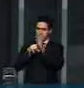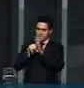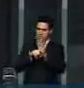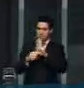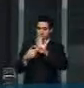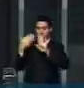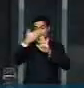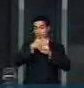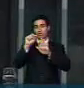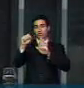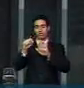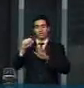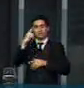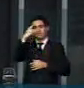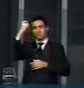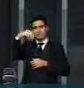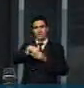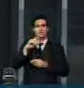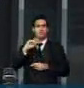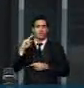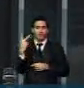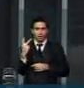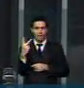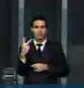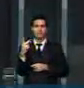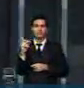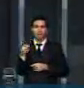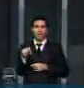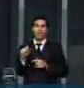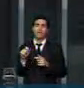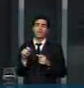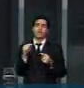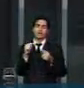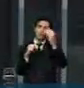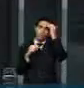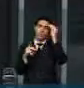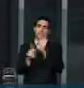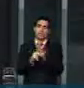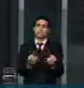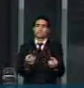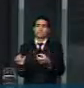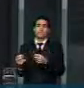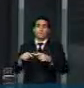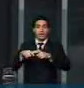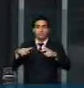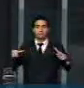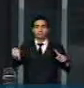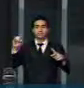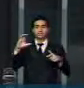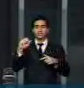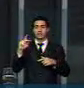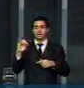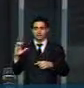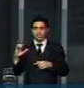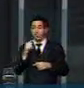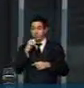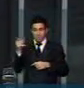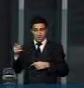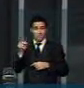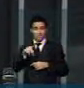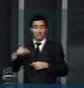cidade de Belo Horizonte tem relação direta com o comércio de crack. De acordo com o Dr. Sapori, com a entrada